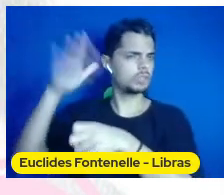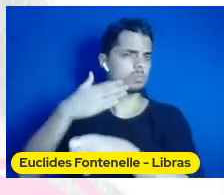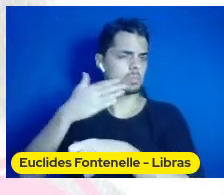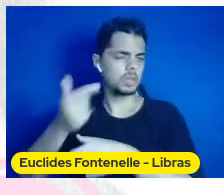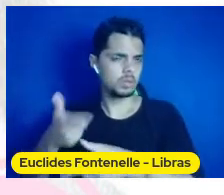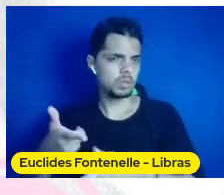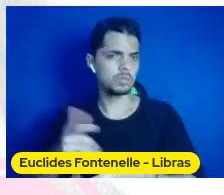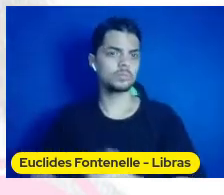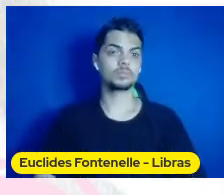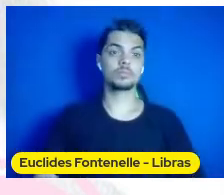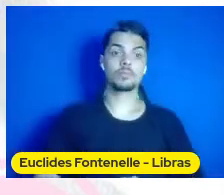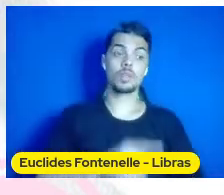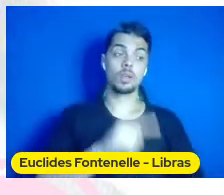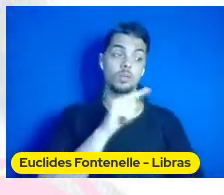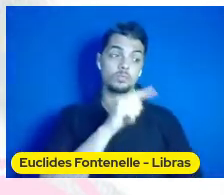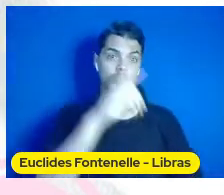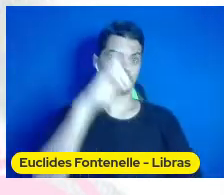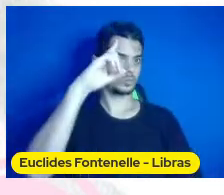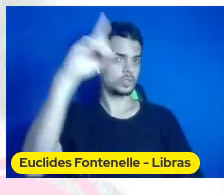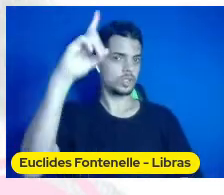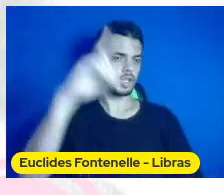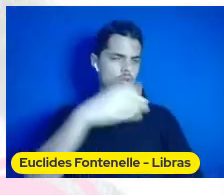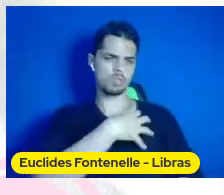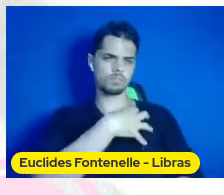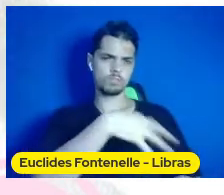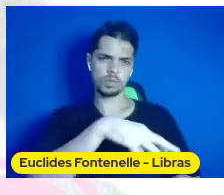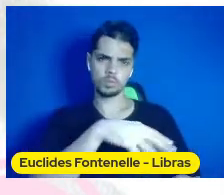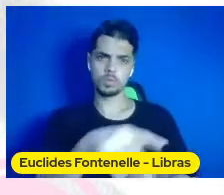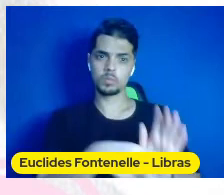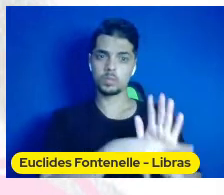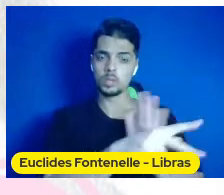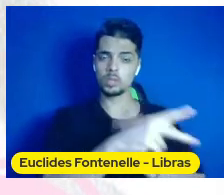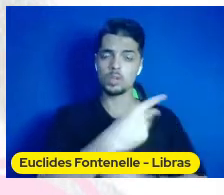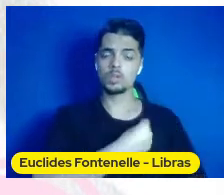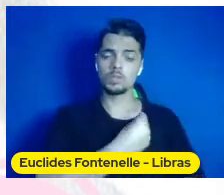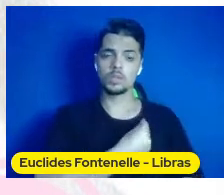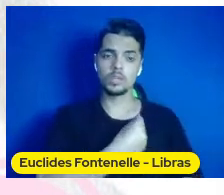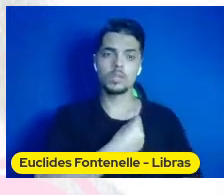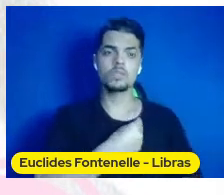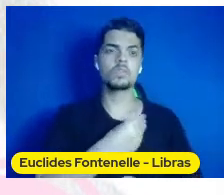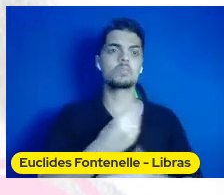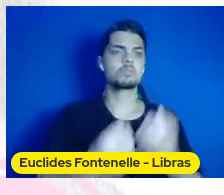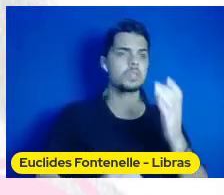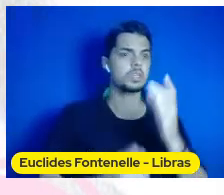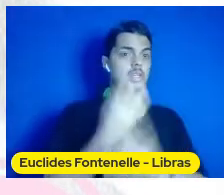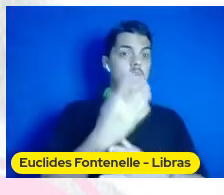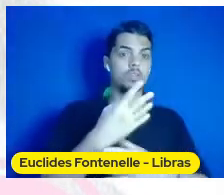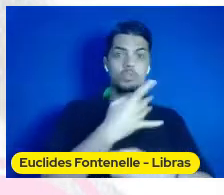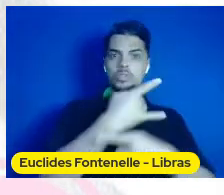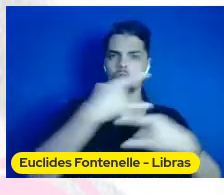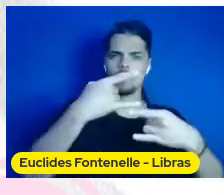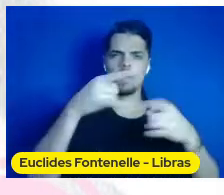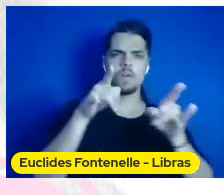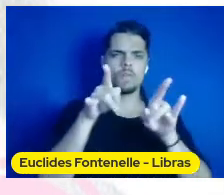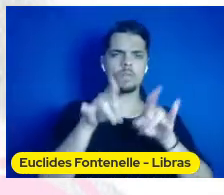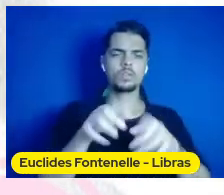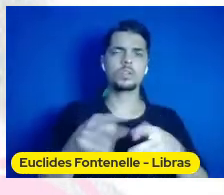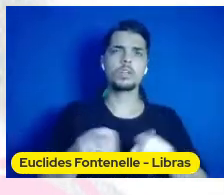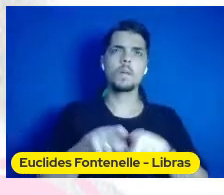da Bahia, produtor de quadrinhos, cinema de animação, e é o criador da